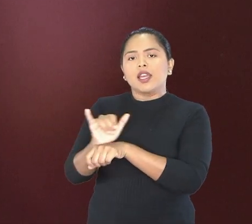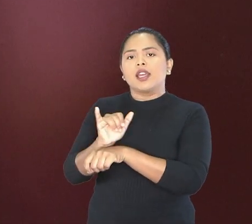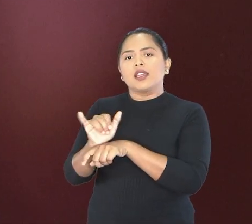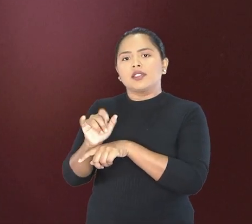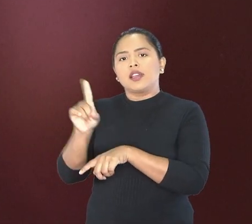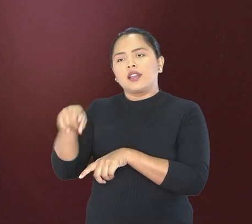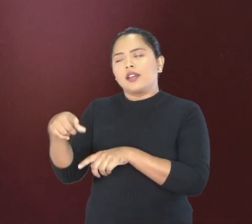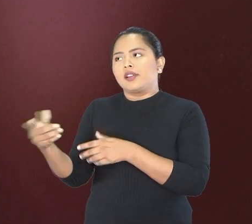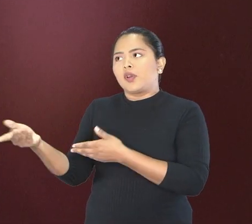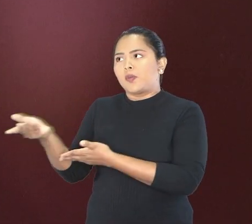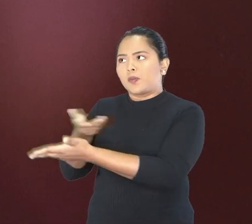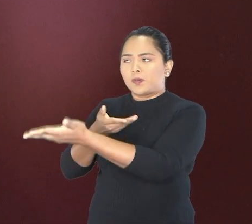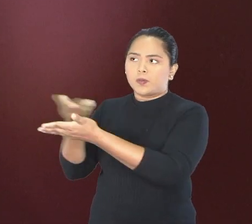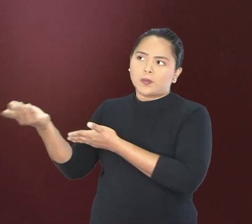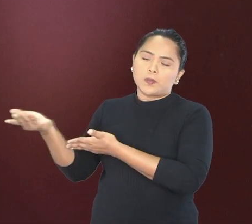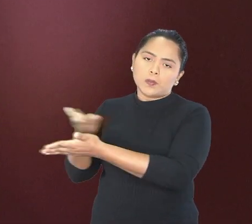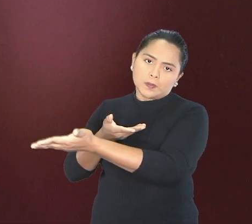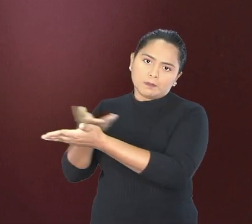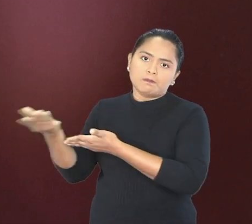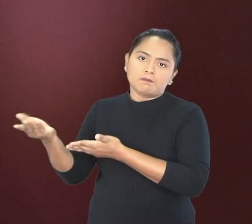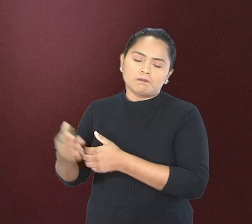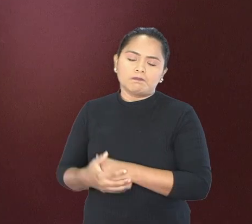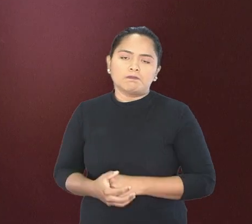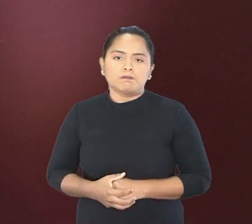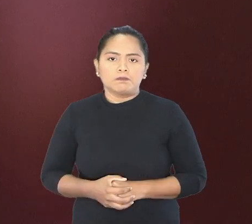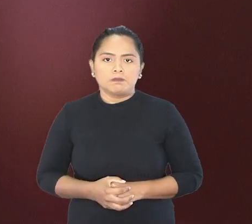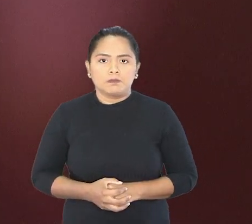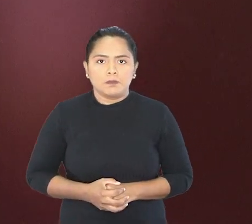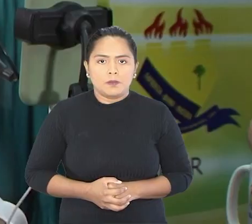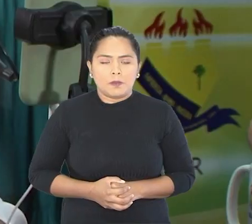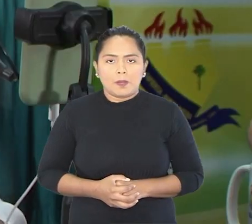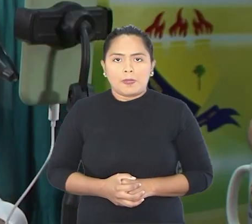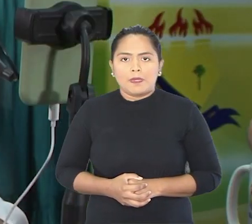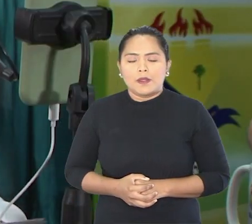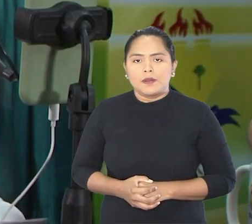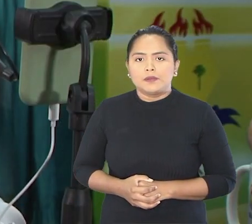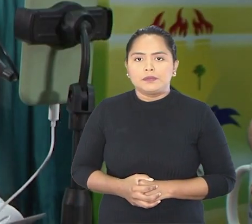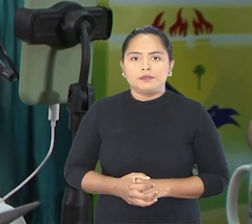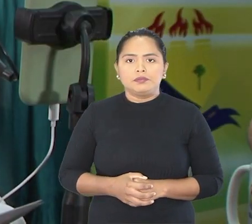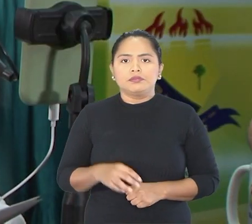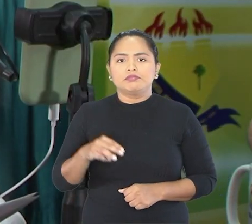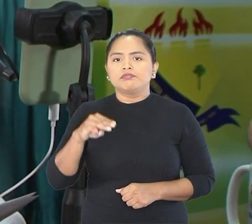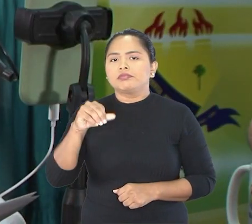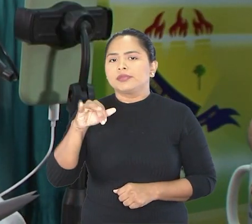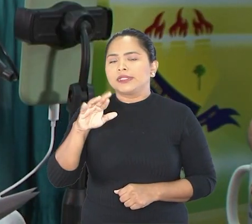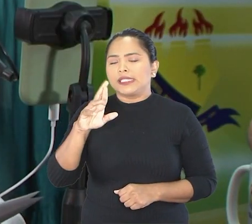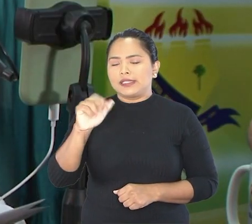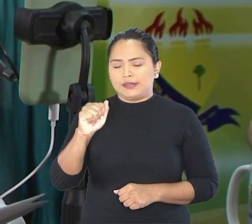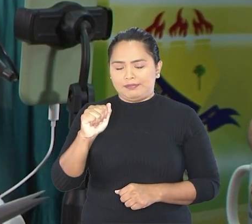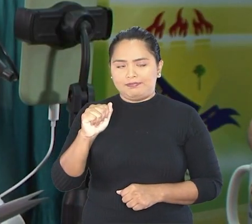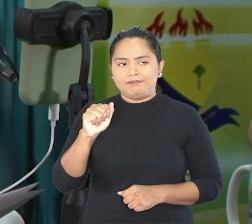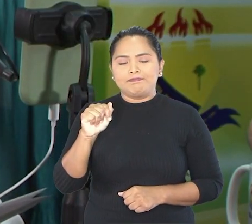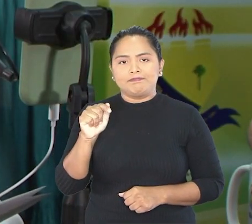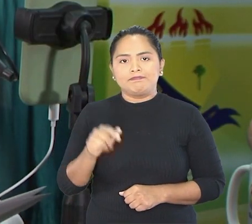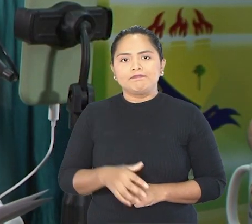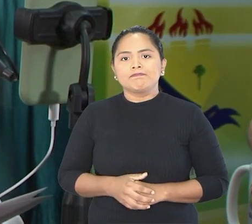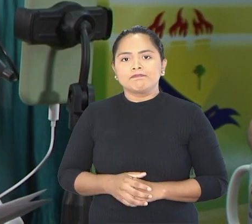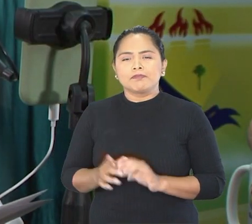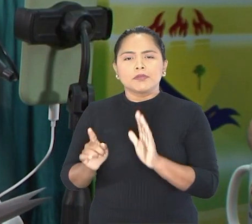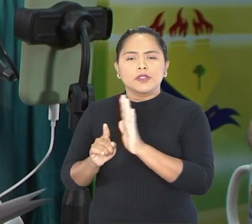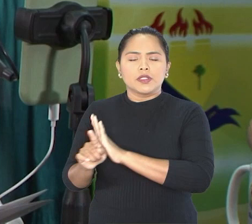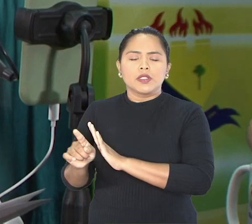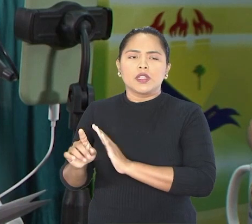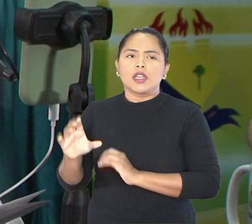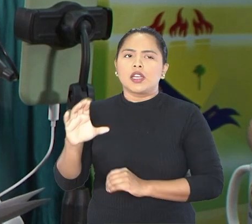forma de troca, contrapartida. Contrapartida, exatamente. E, Mayara, a CAPES apoia